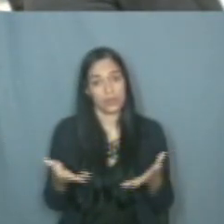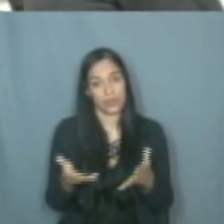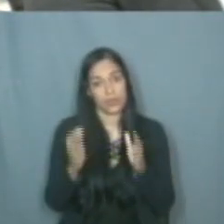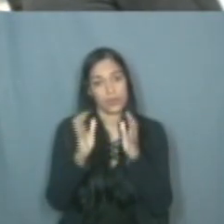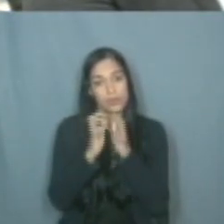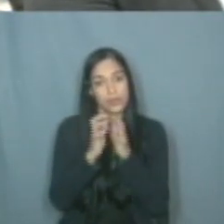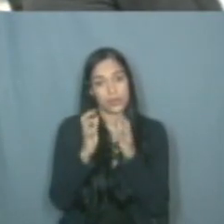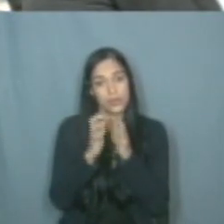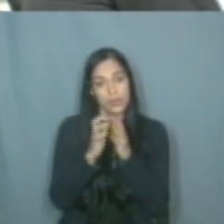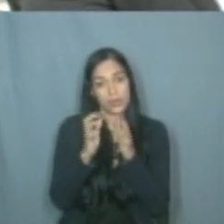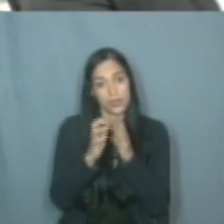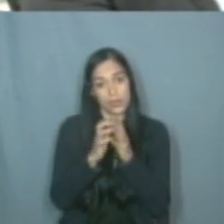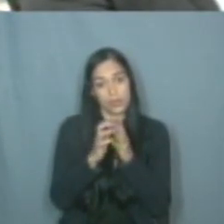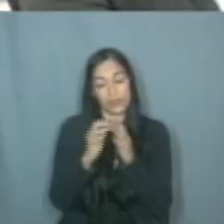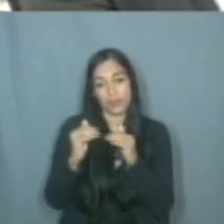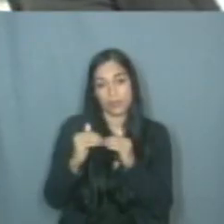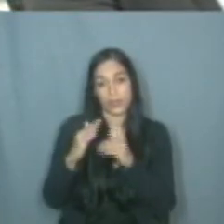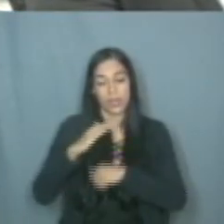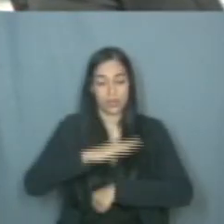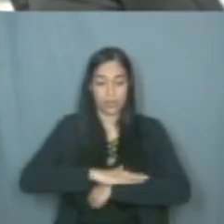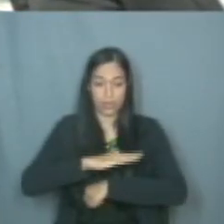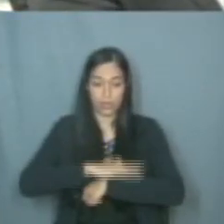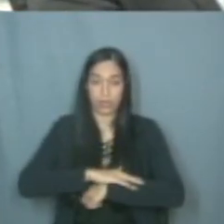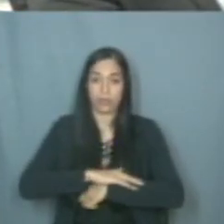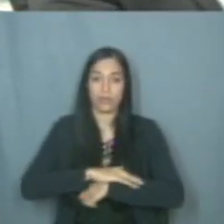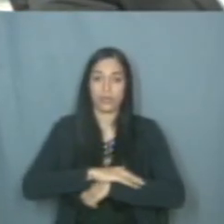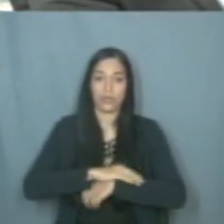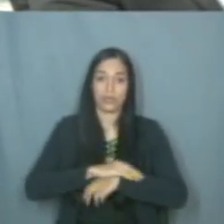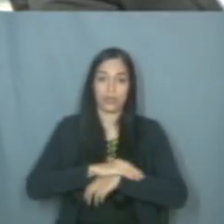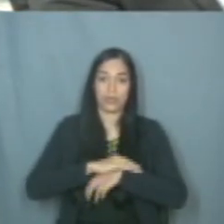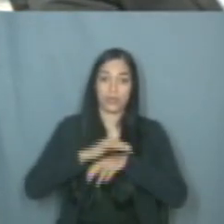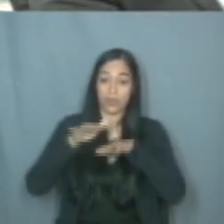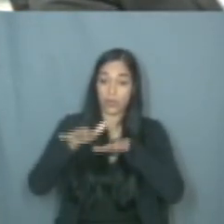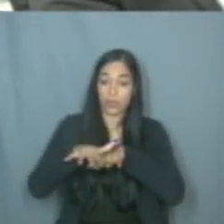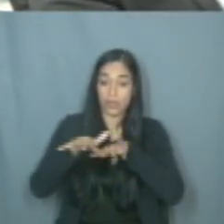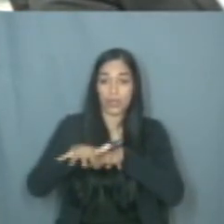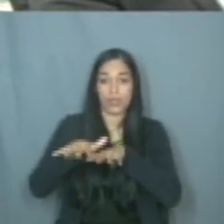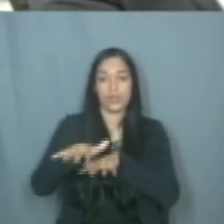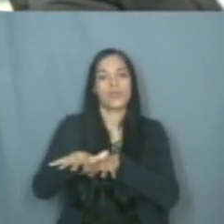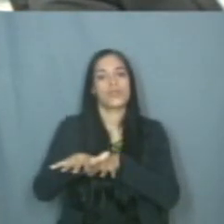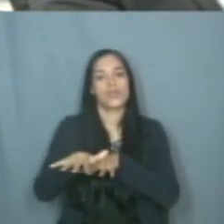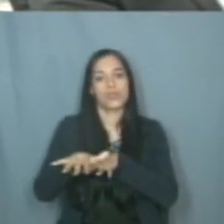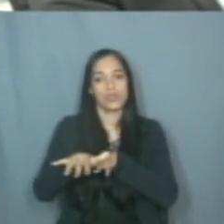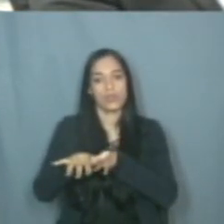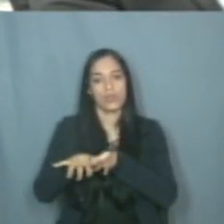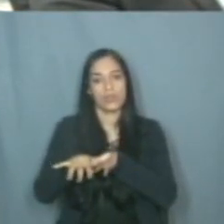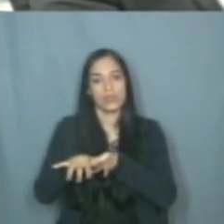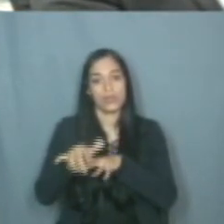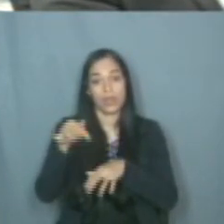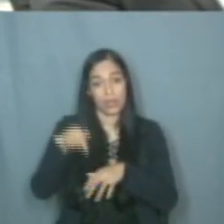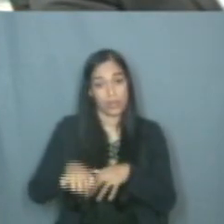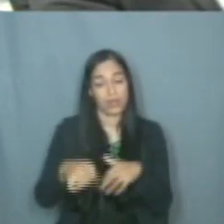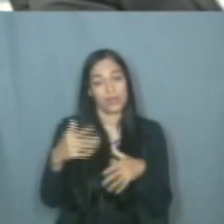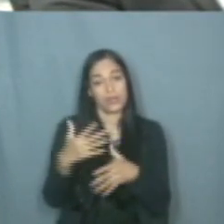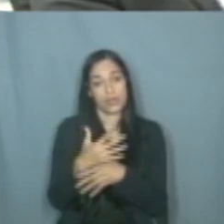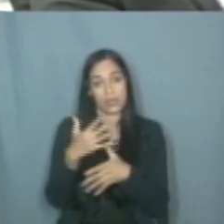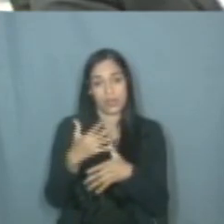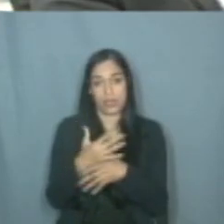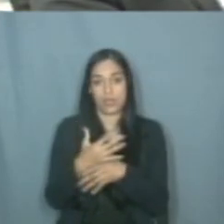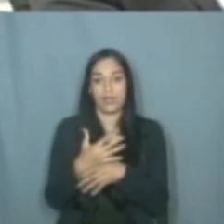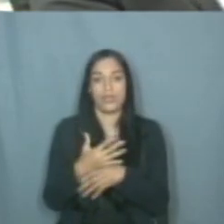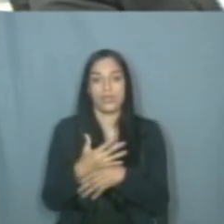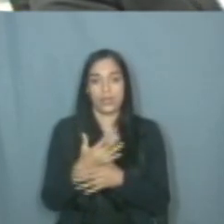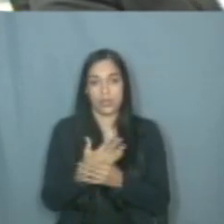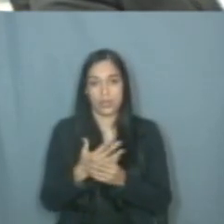recifense ele passa mais tempo no trânsito do que fazendo qualquer outra coisa aqui em nossa